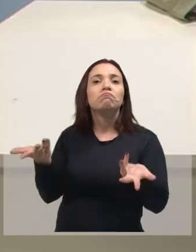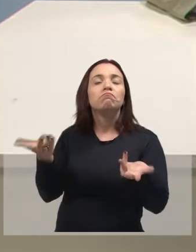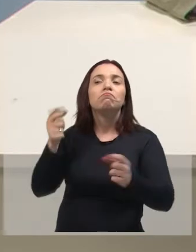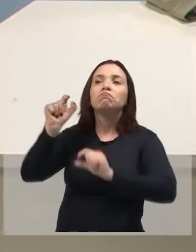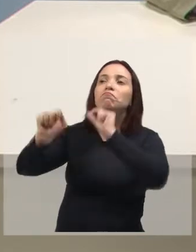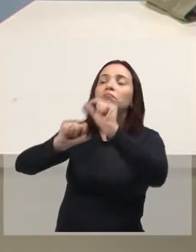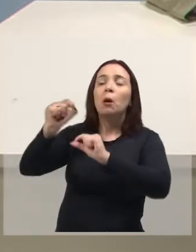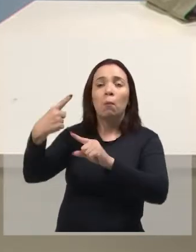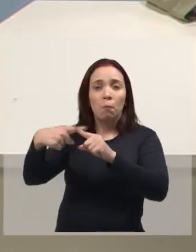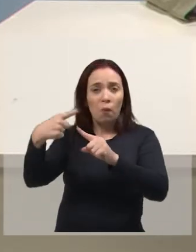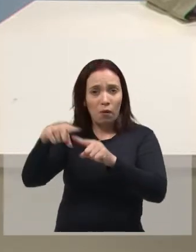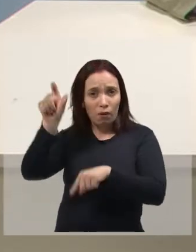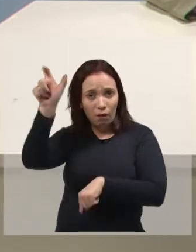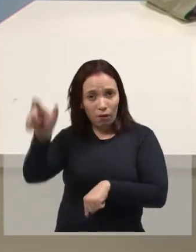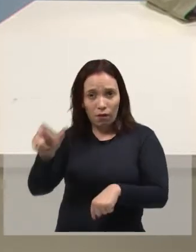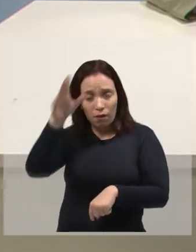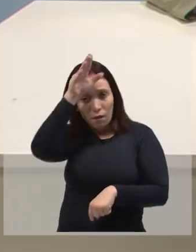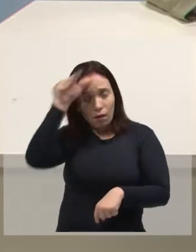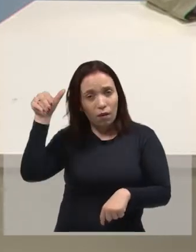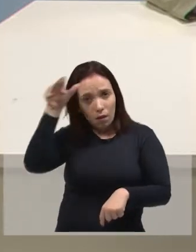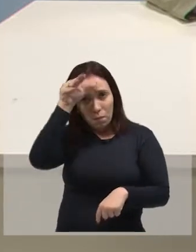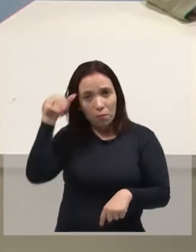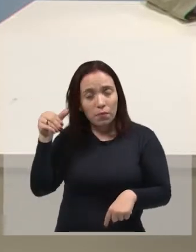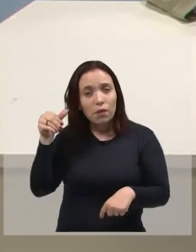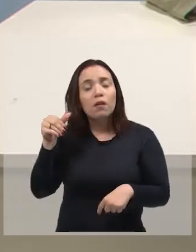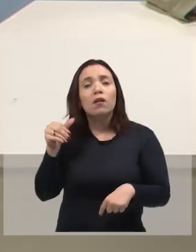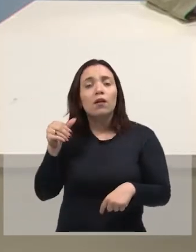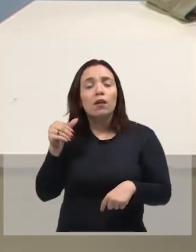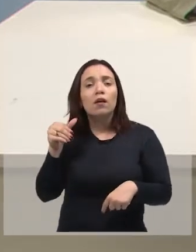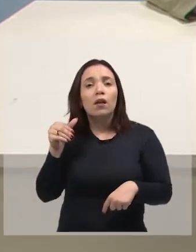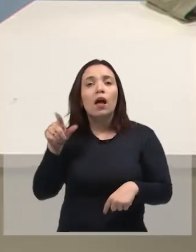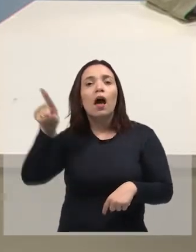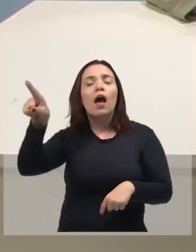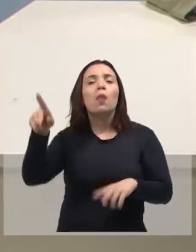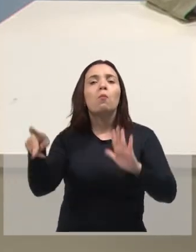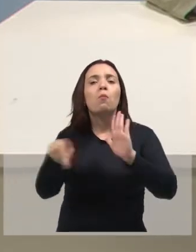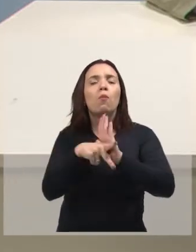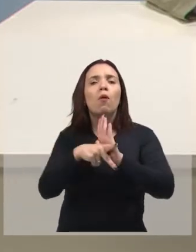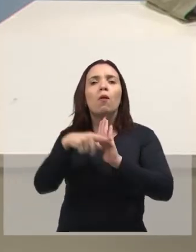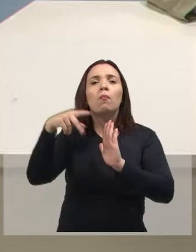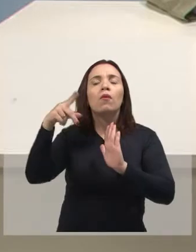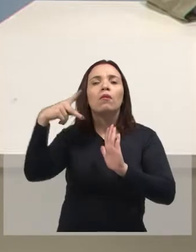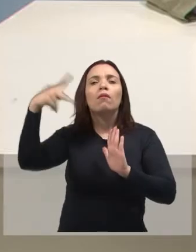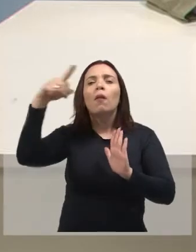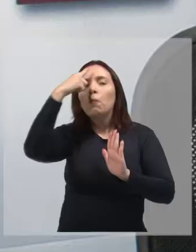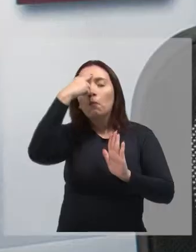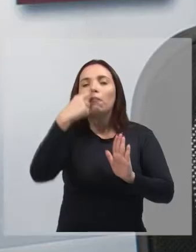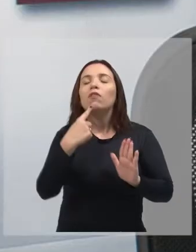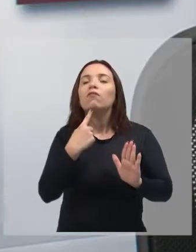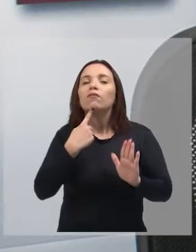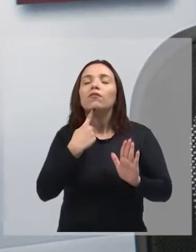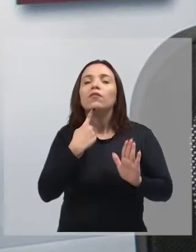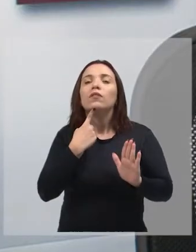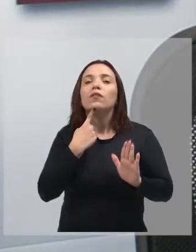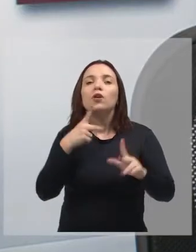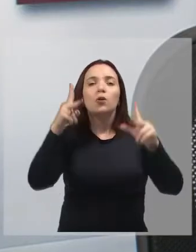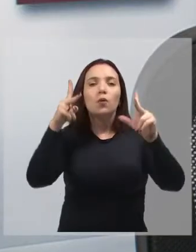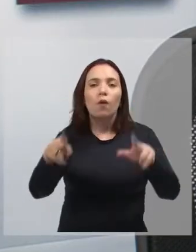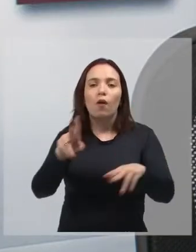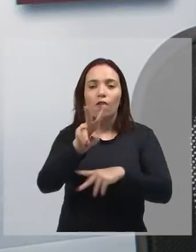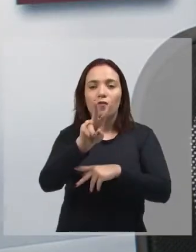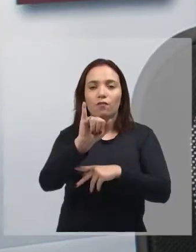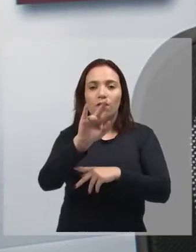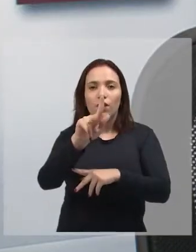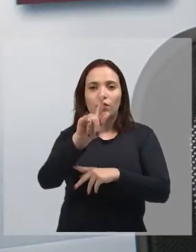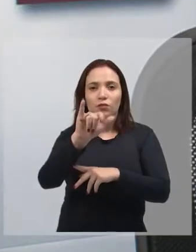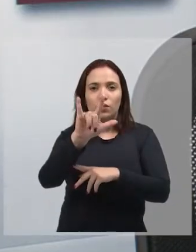Porque Camilo Santana, ele tem um estilo muito interessante, ele tem um estilo muito parecido com o Virgílio Távora,